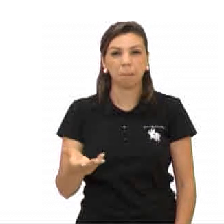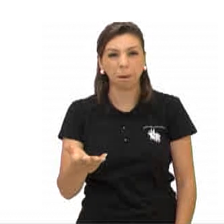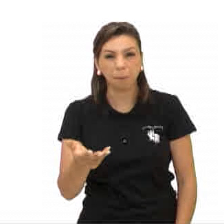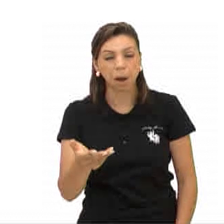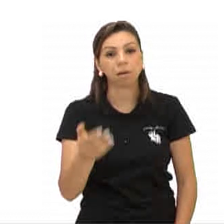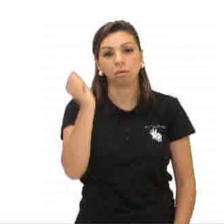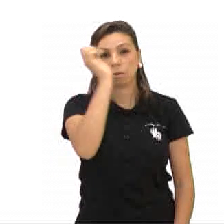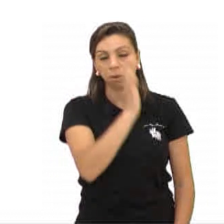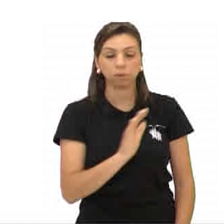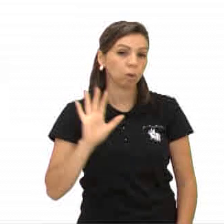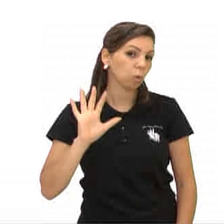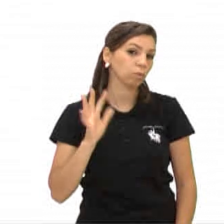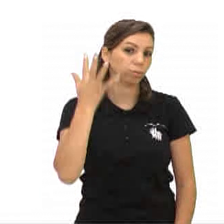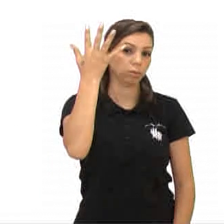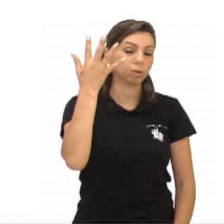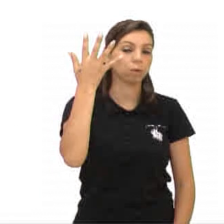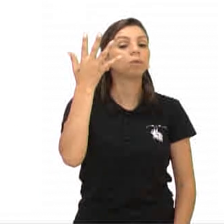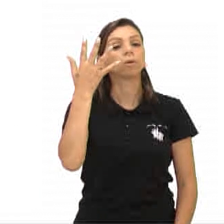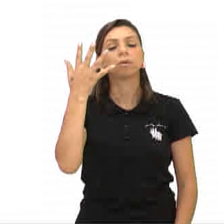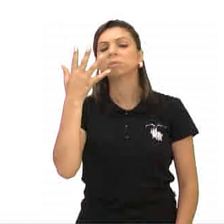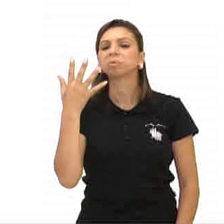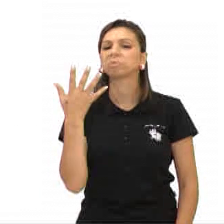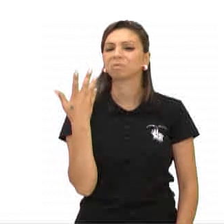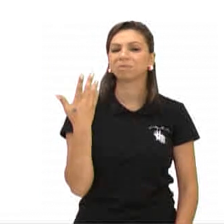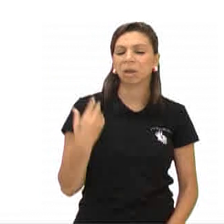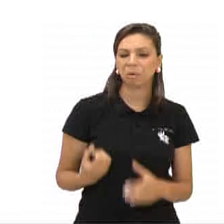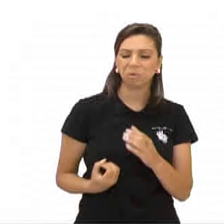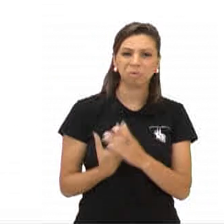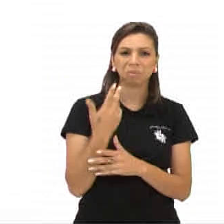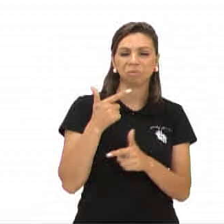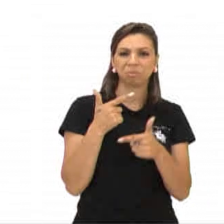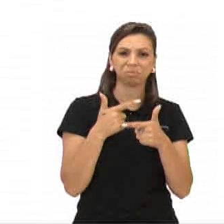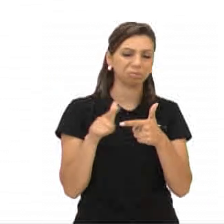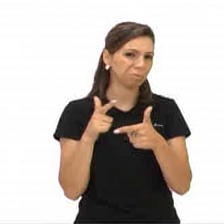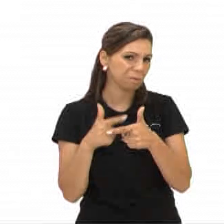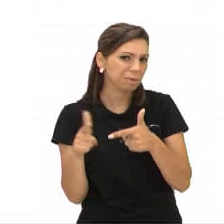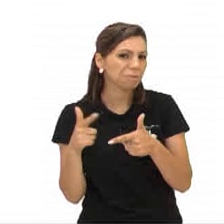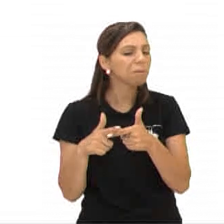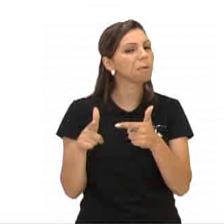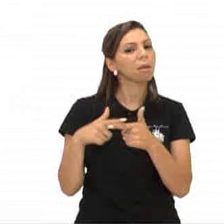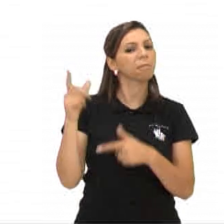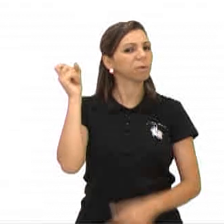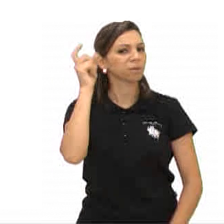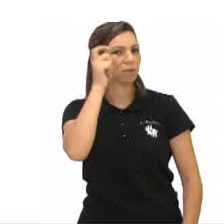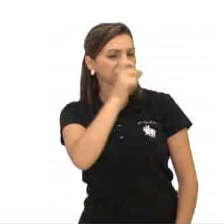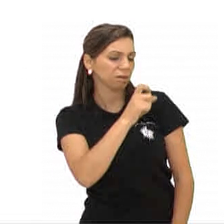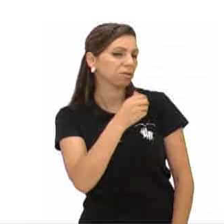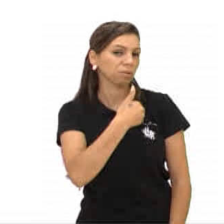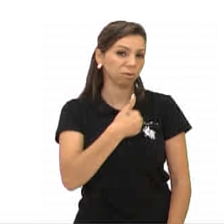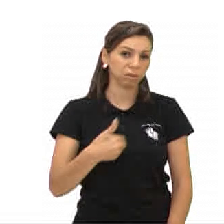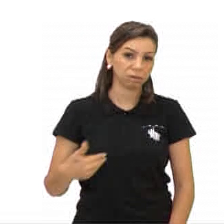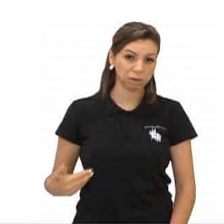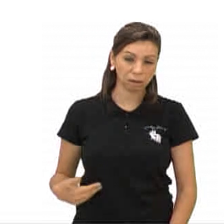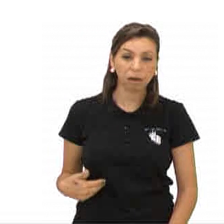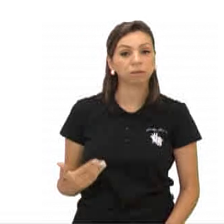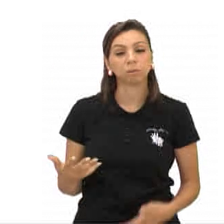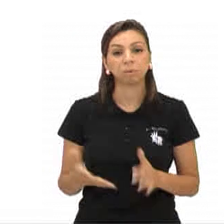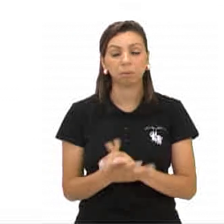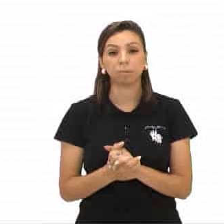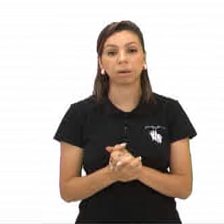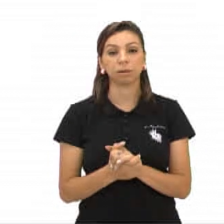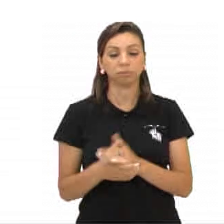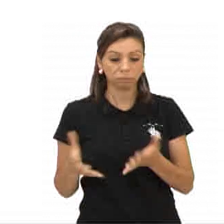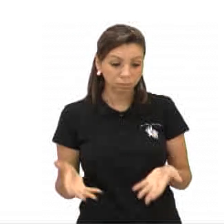no Brasil, no país, criou algumas dificuldades para o poder público suprir espaços das cidades, especialmente